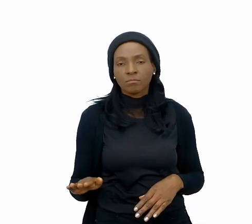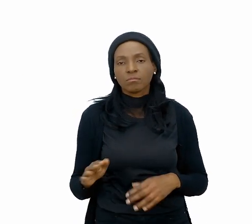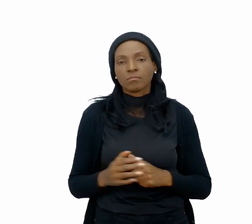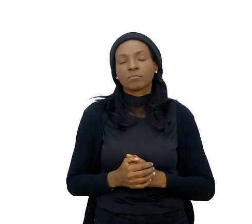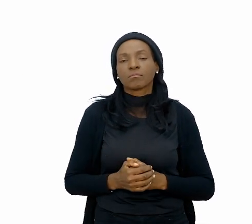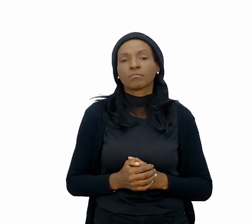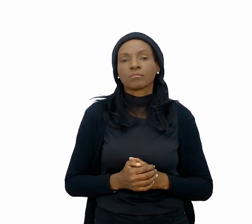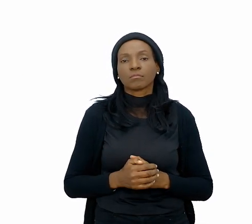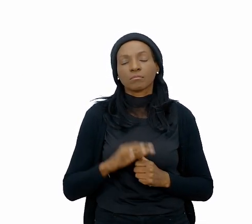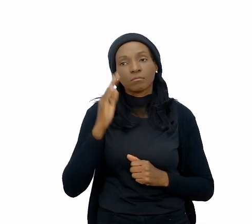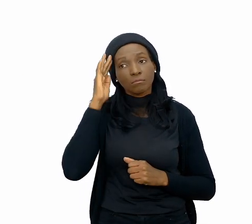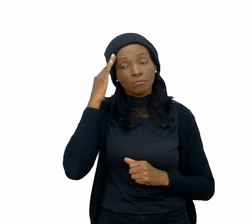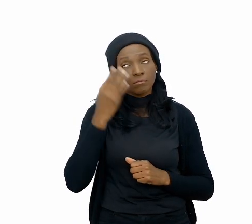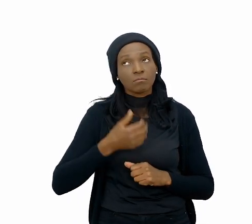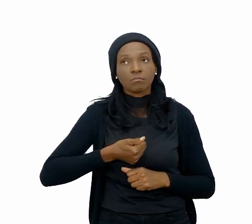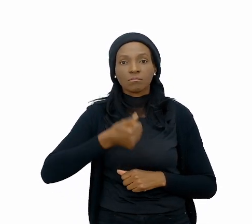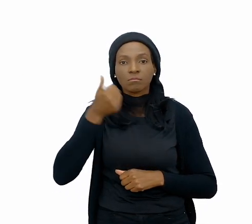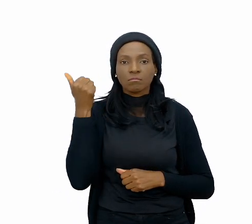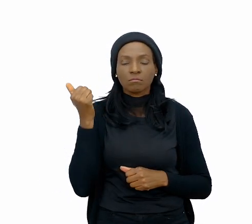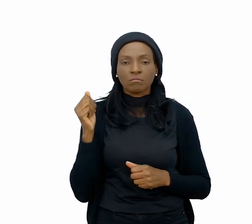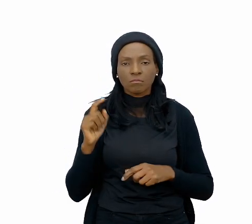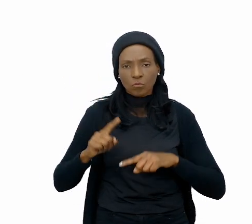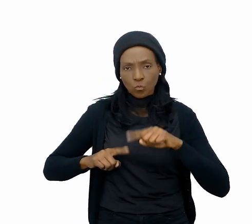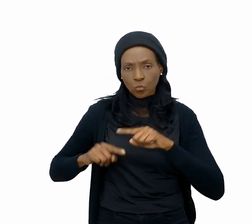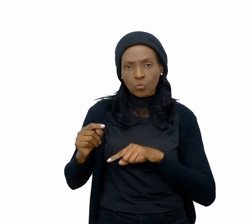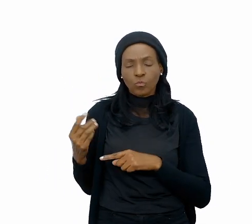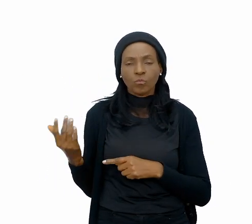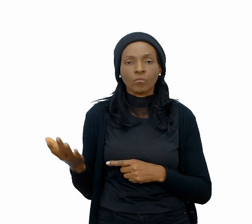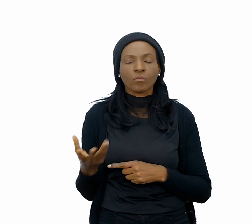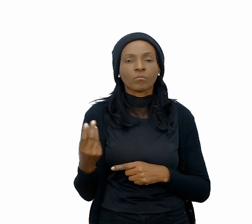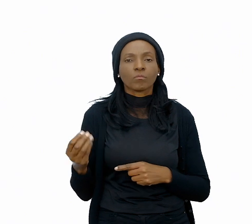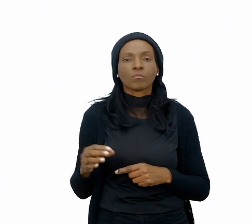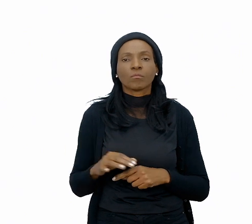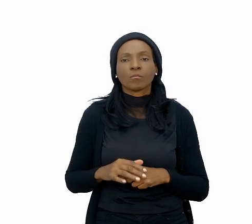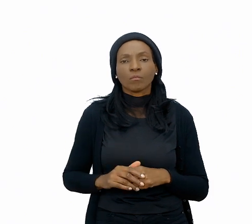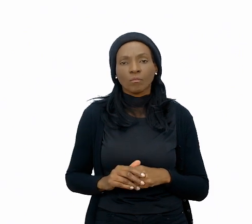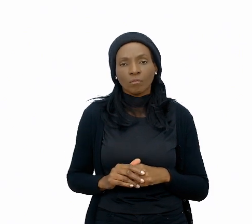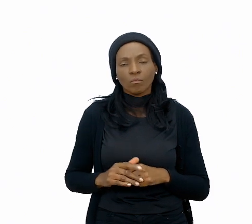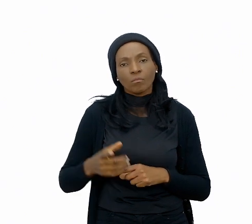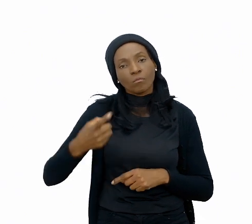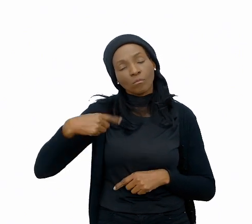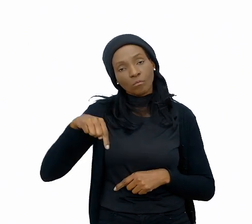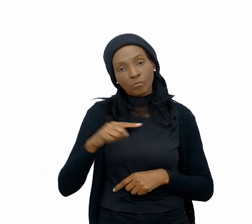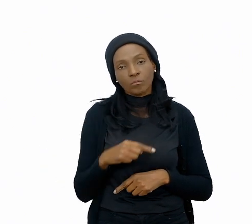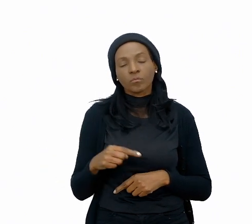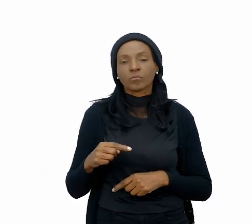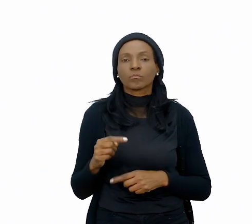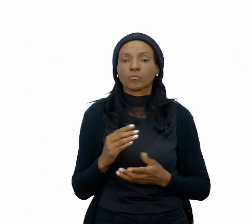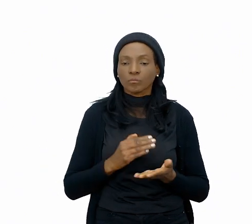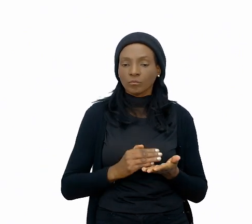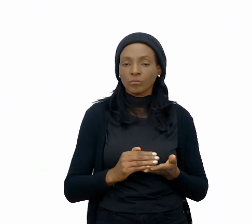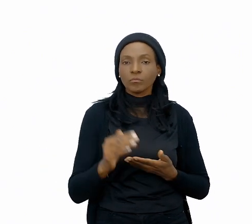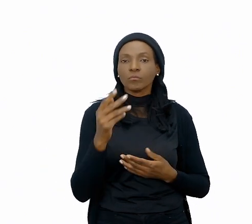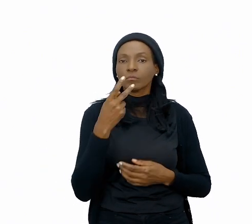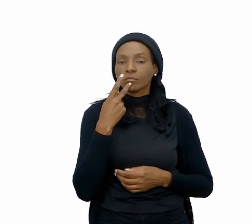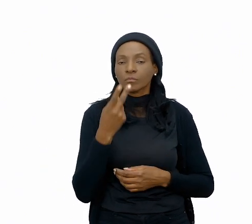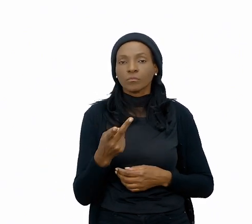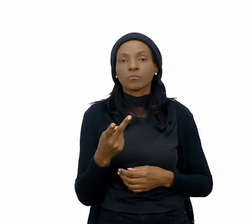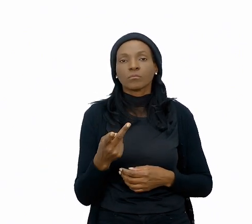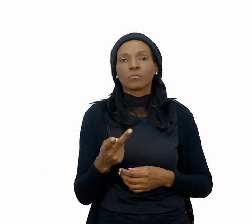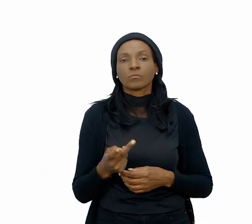para compreender melhor esse material, né, a gente inicia falando